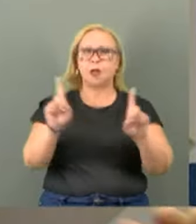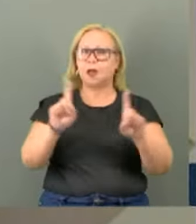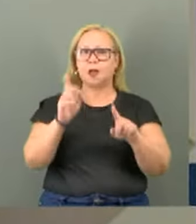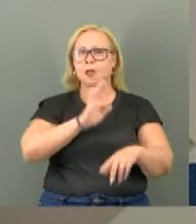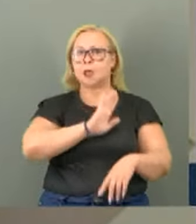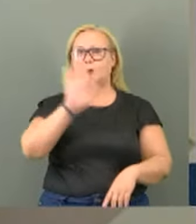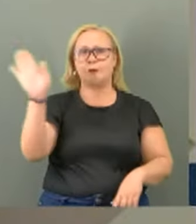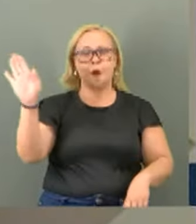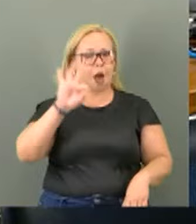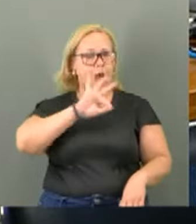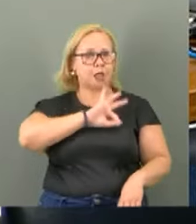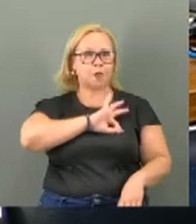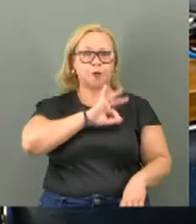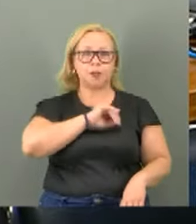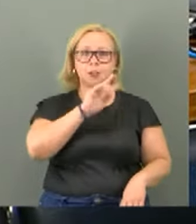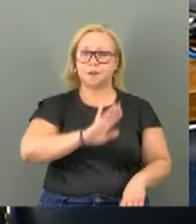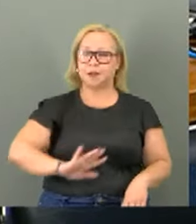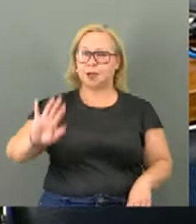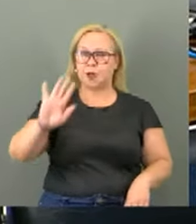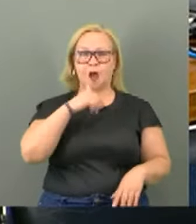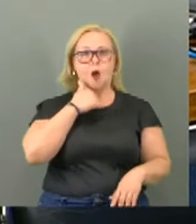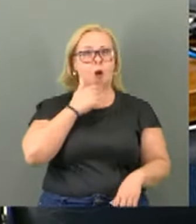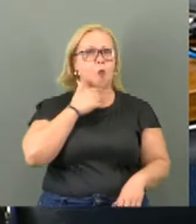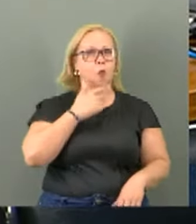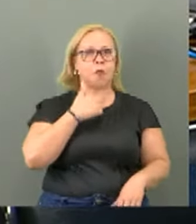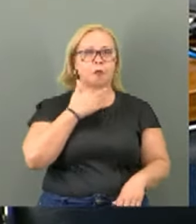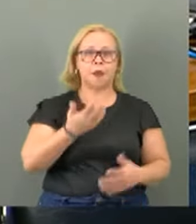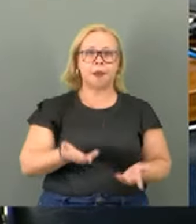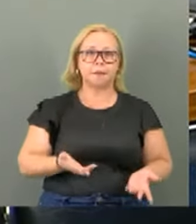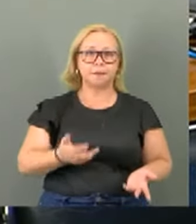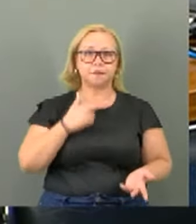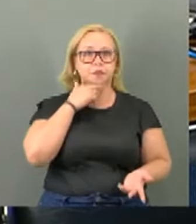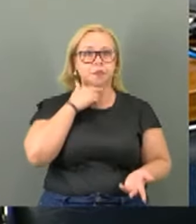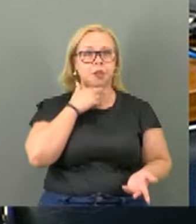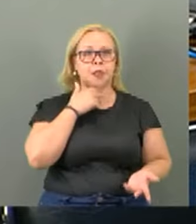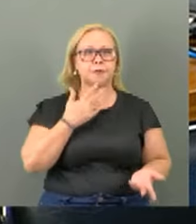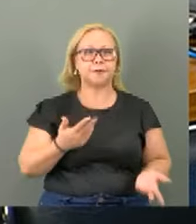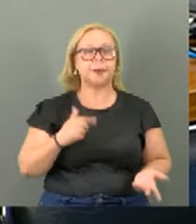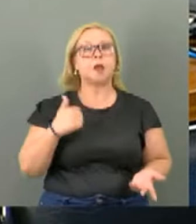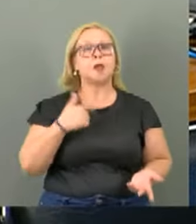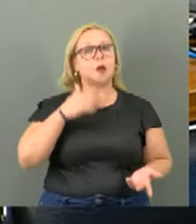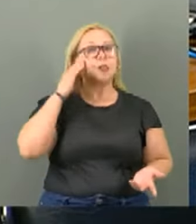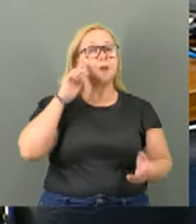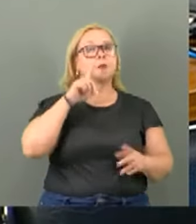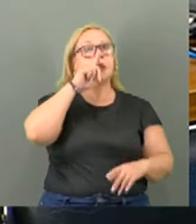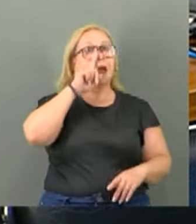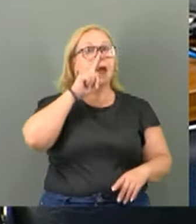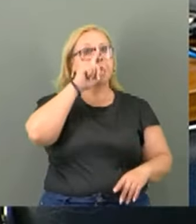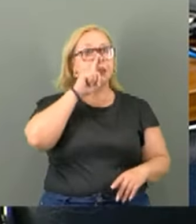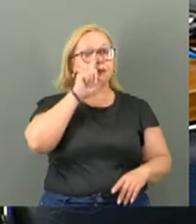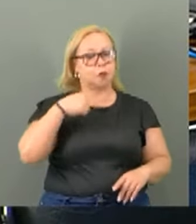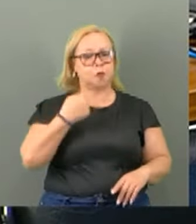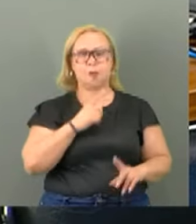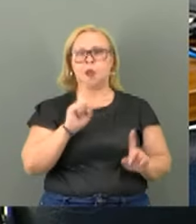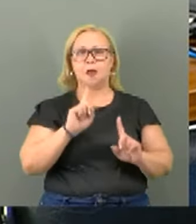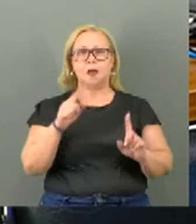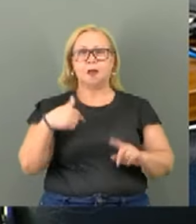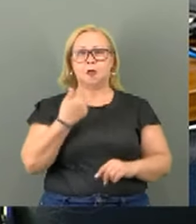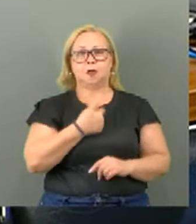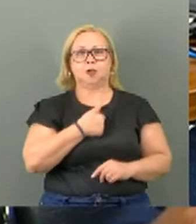ninguém. Mas você sabe que a gente sabe que é um risco também, não da gente,